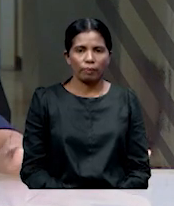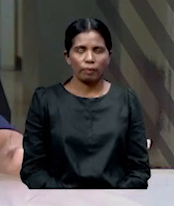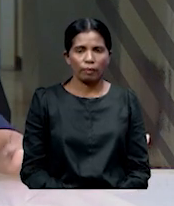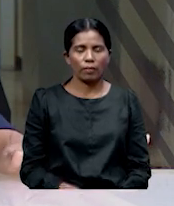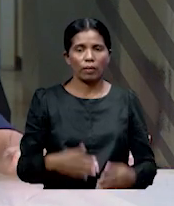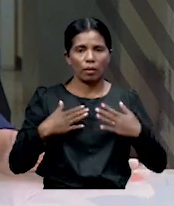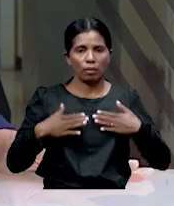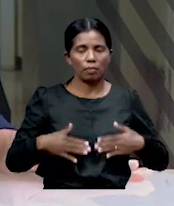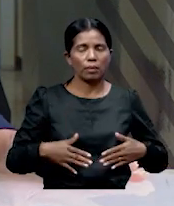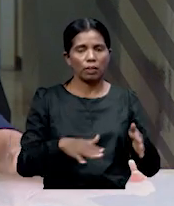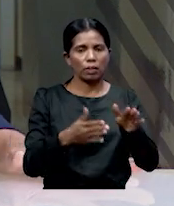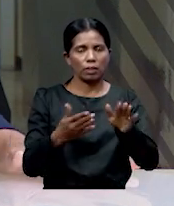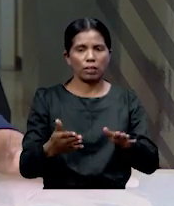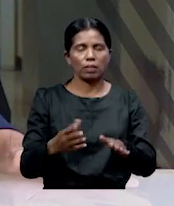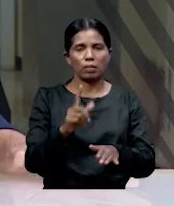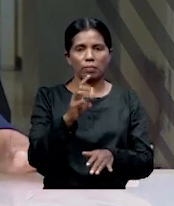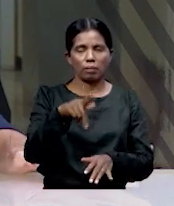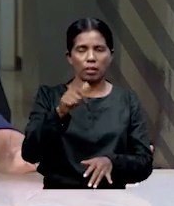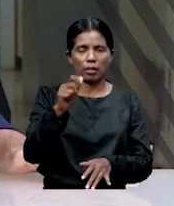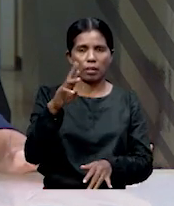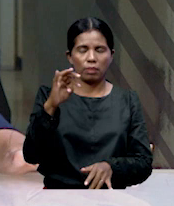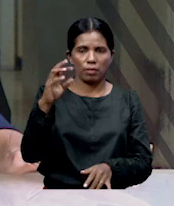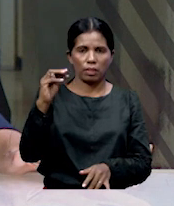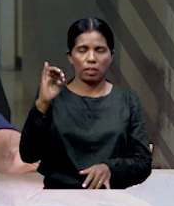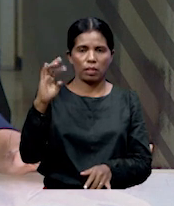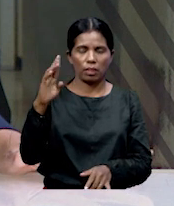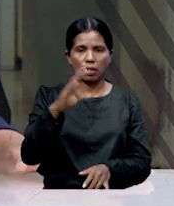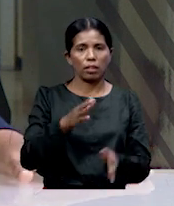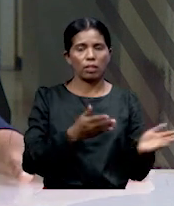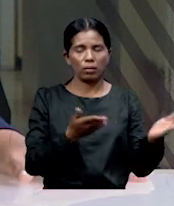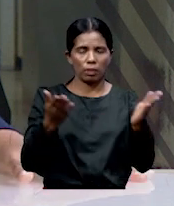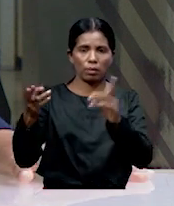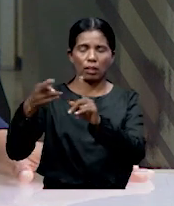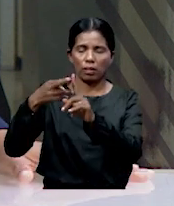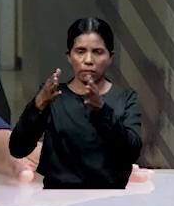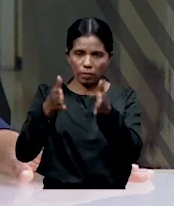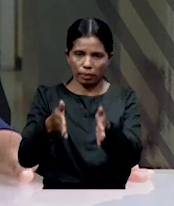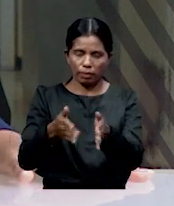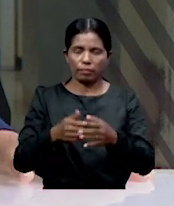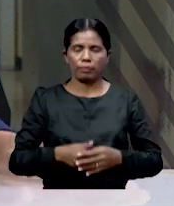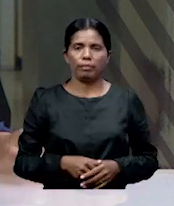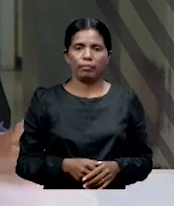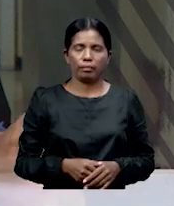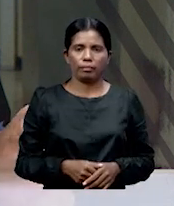Matheusin Saudosa Palmeira Freitas, dos Reis da Silva, Halo Tona e Cemitério Mitinaro.